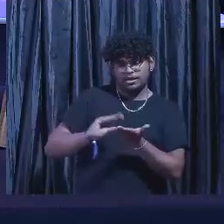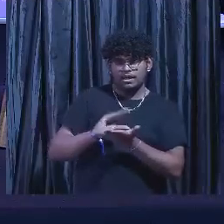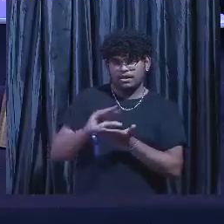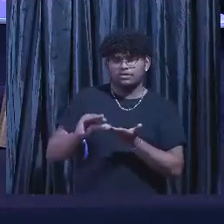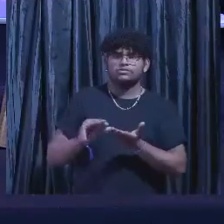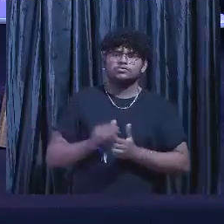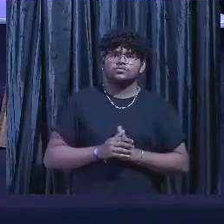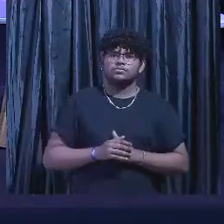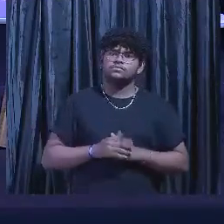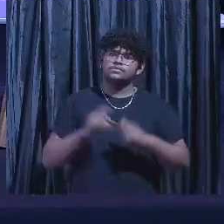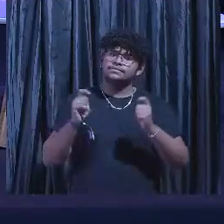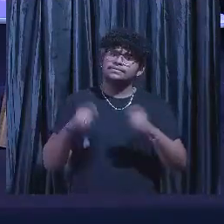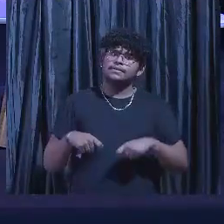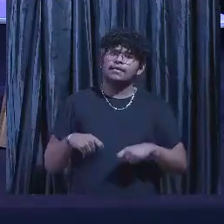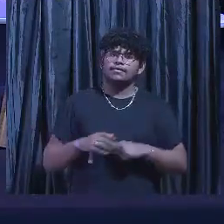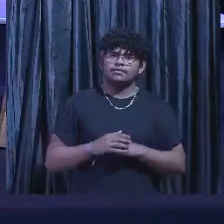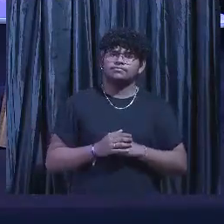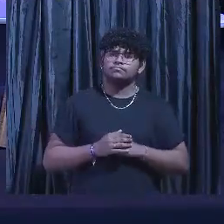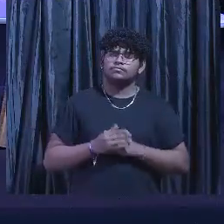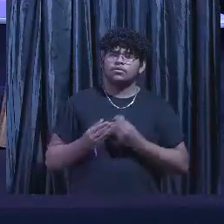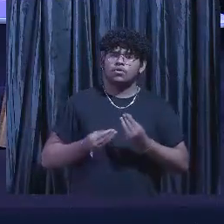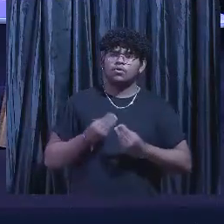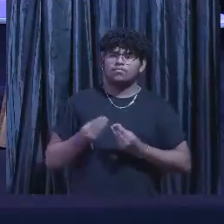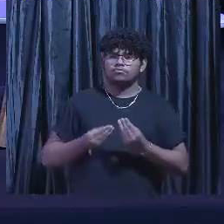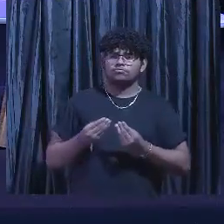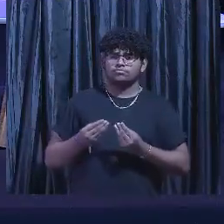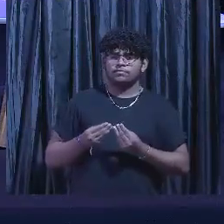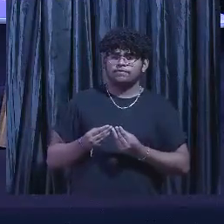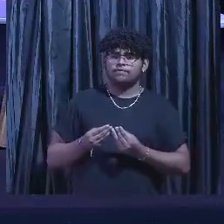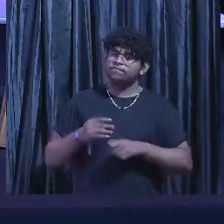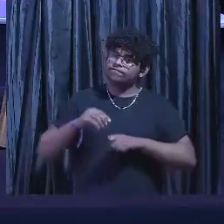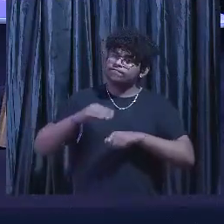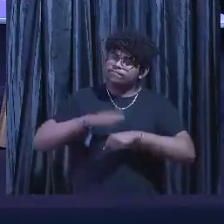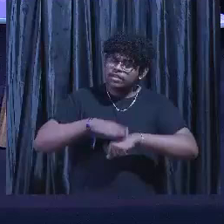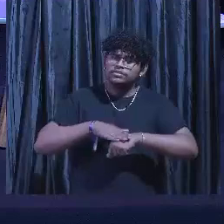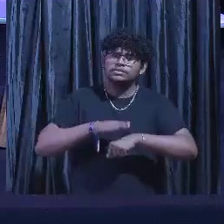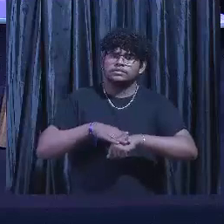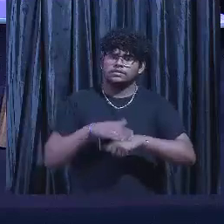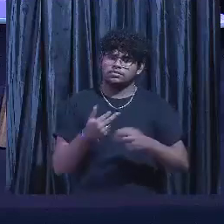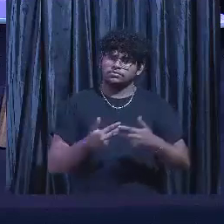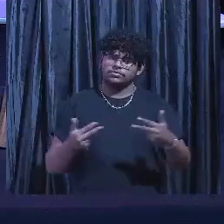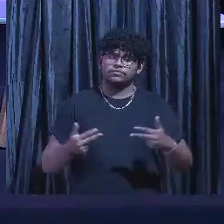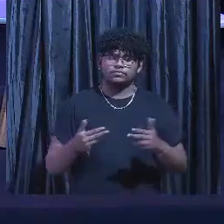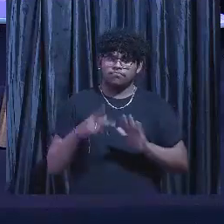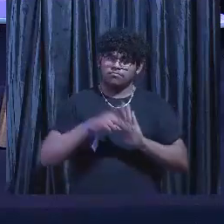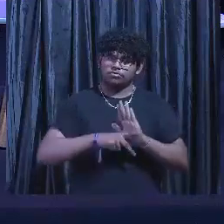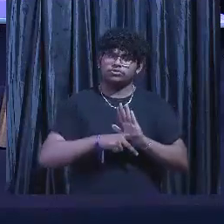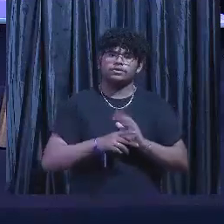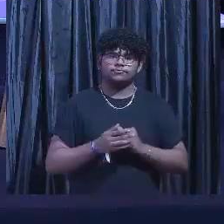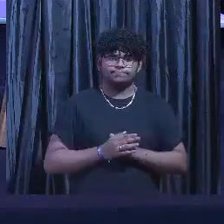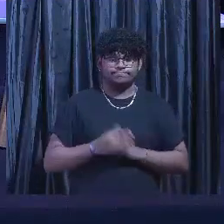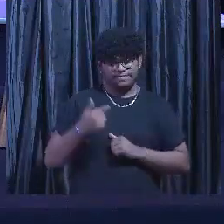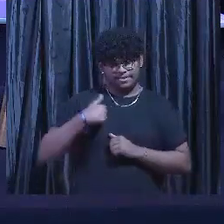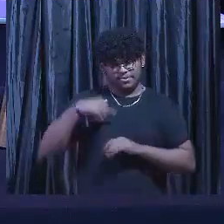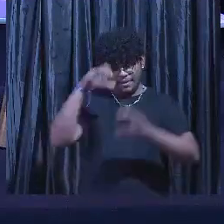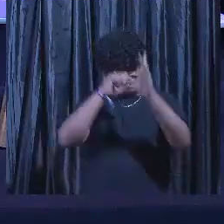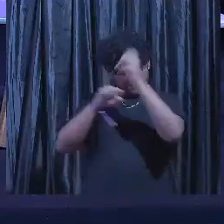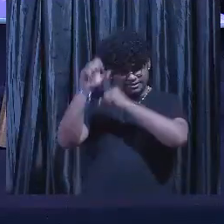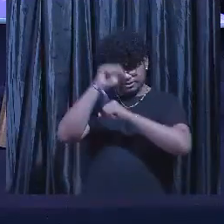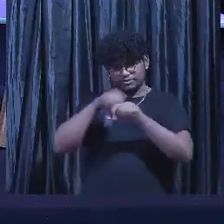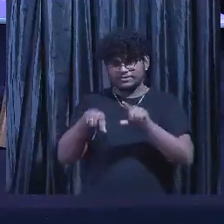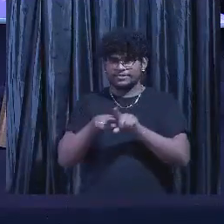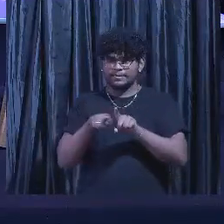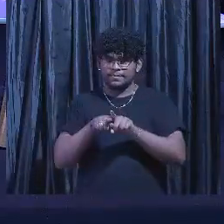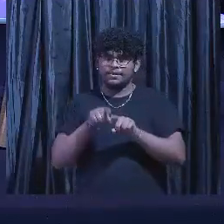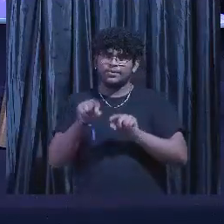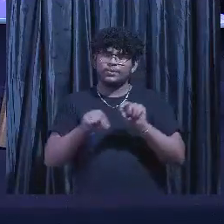de realização do que as pessoas fazem, do que eles fazem. E tem uma coisa que eu aprendi nesse rolê todo, que não dá